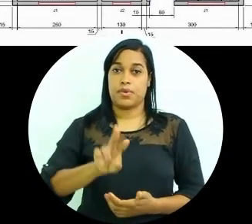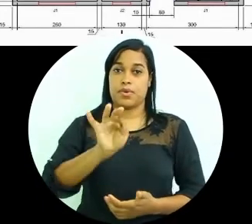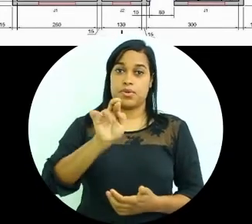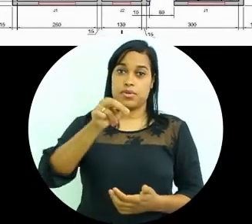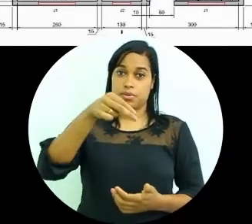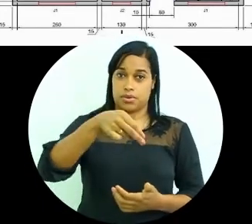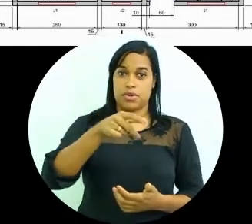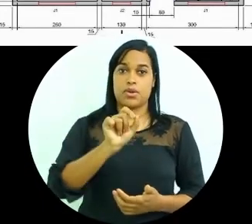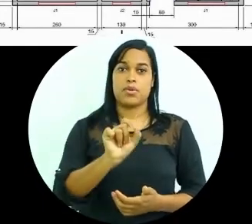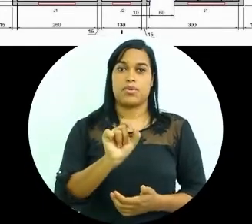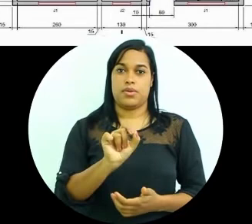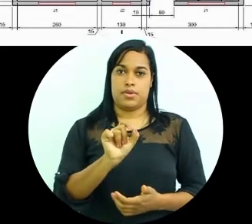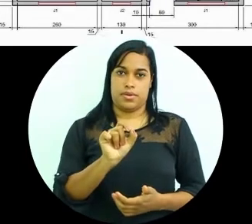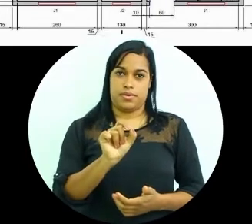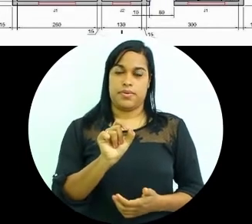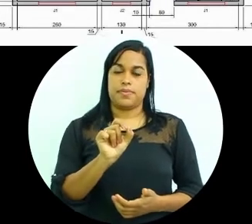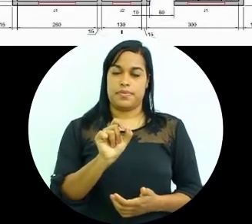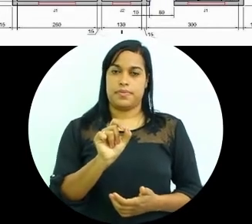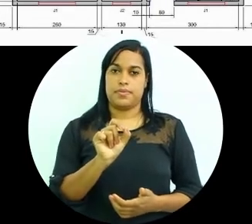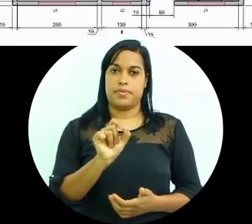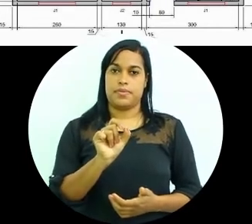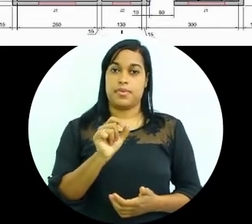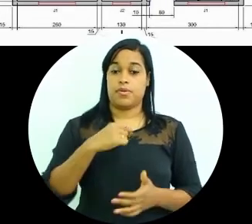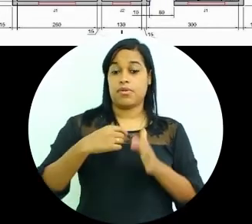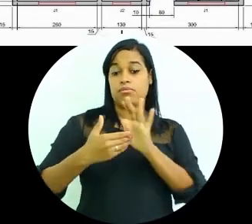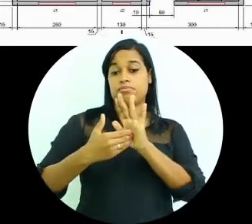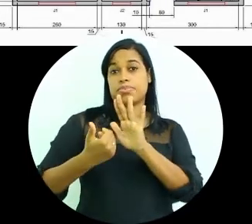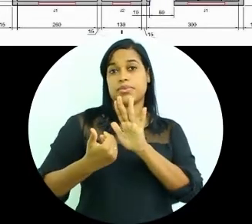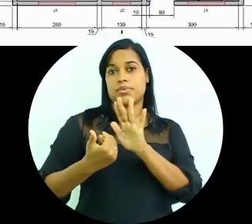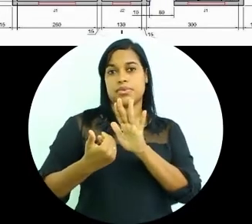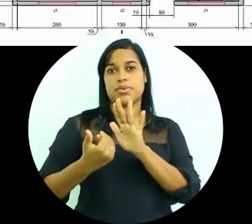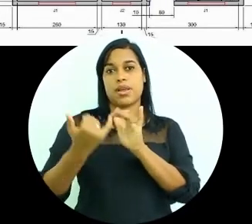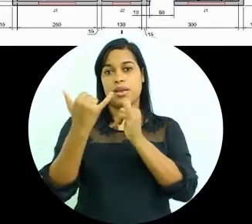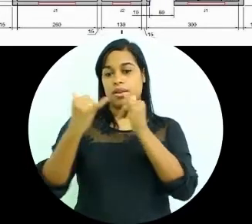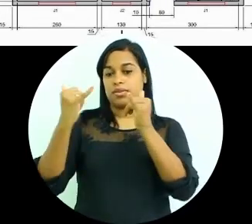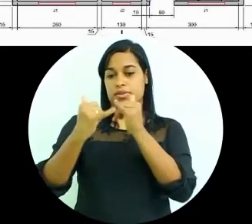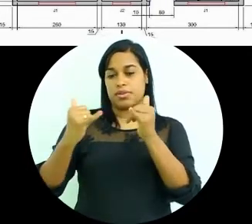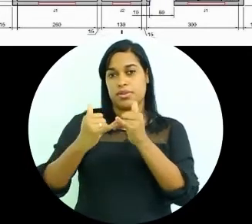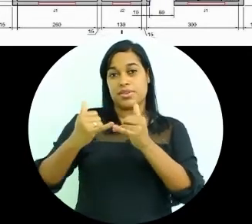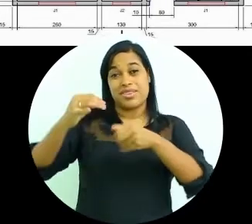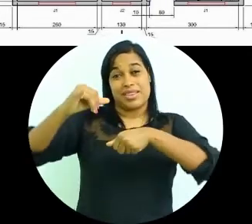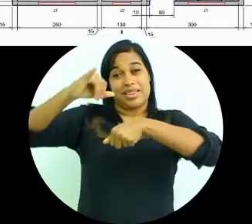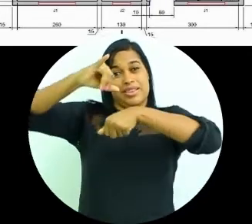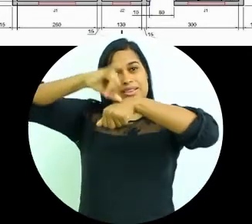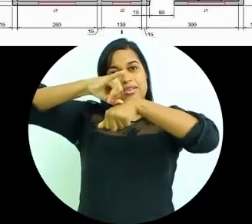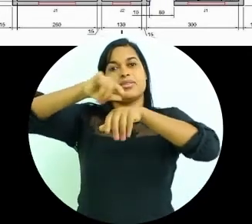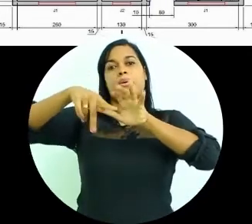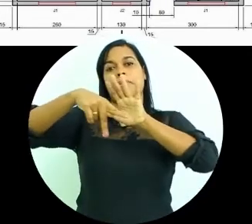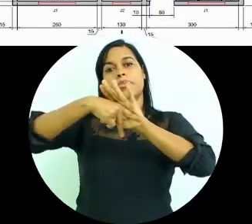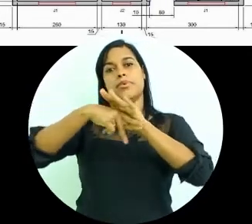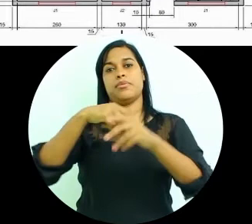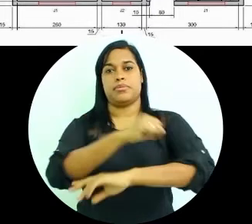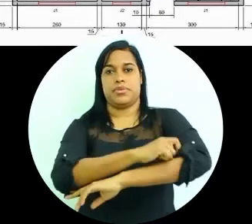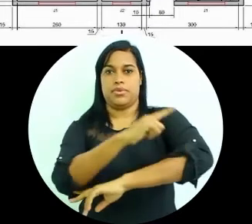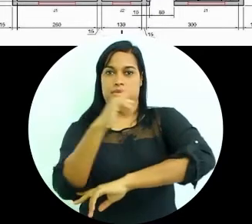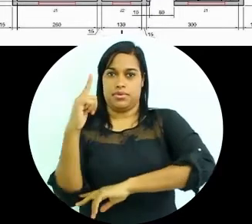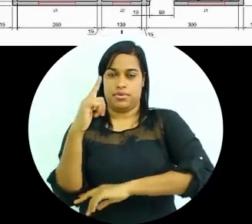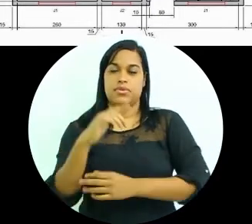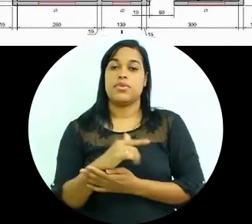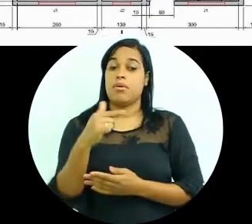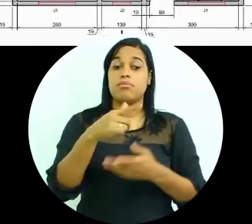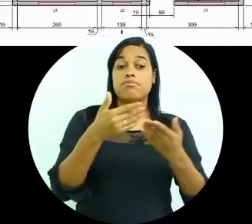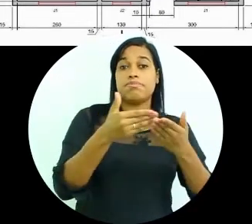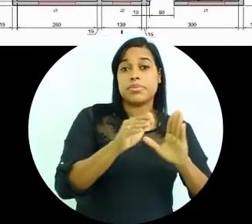E utilizando o Trim, eu vou apagar as linhas centrais da janela.